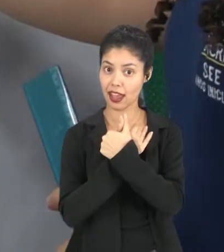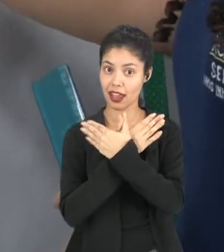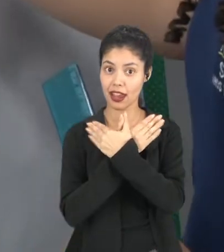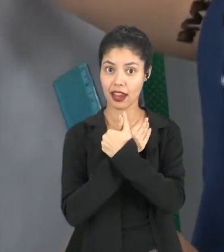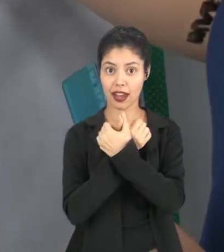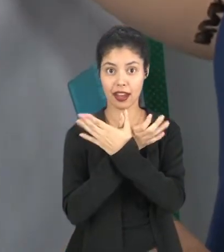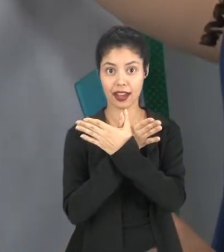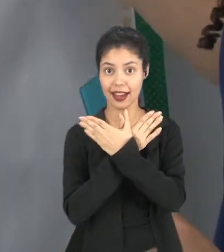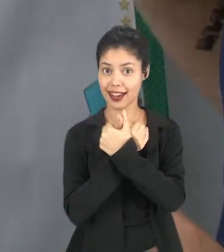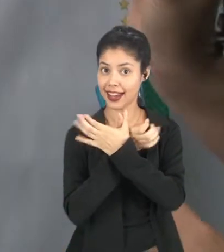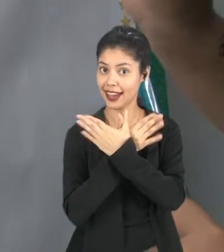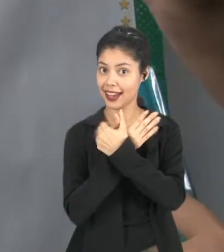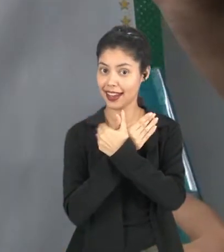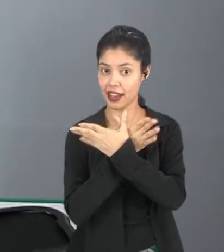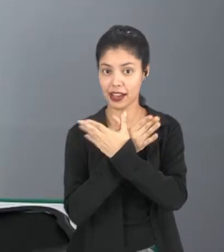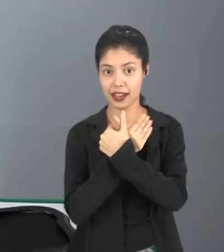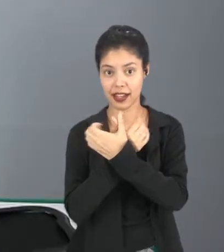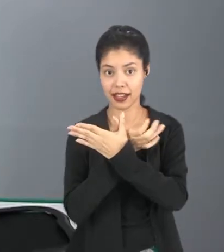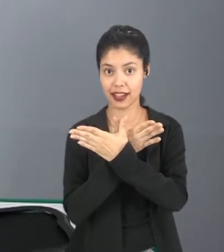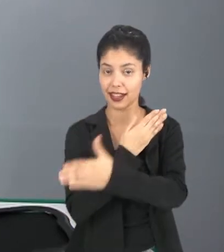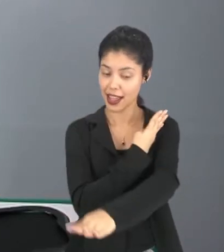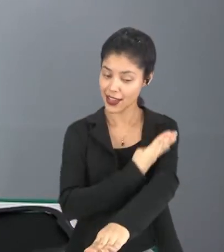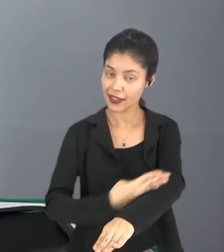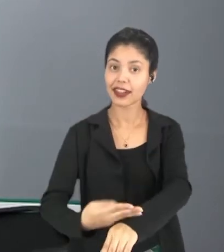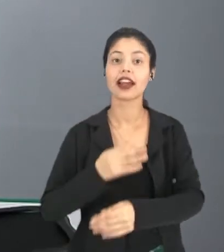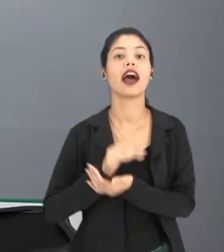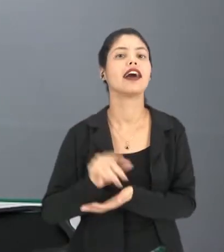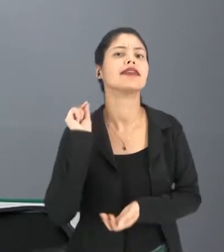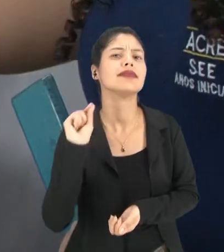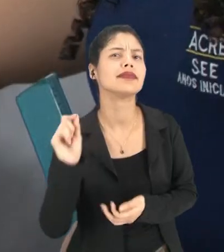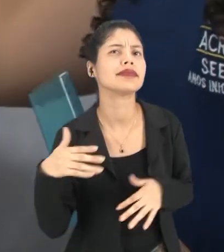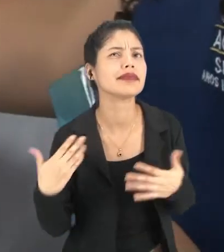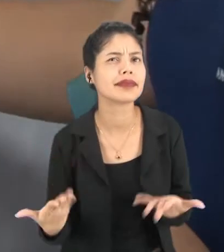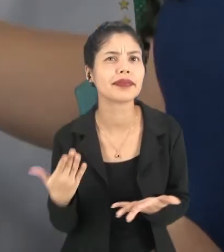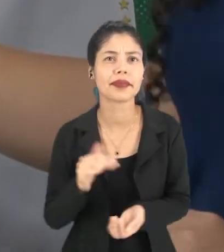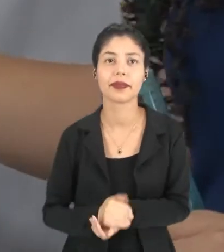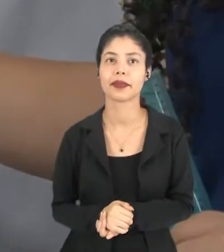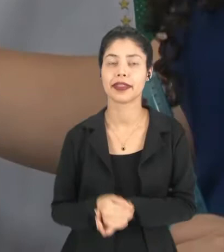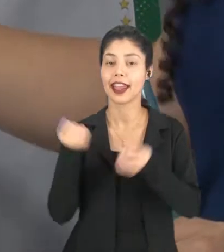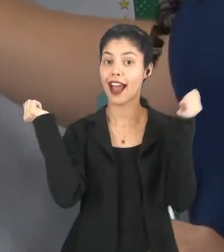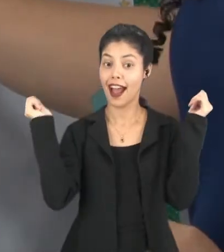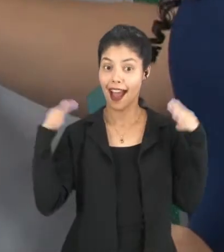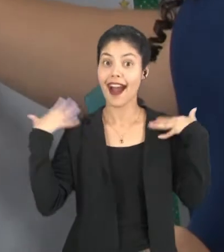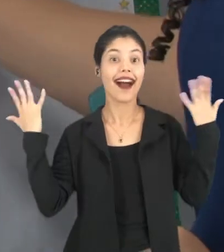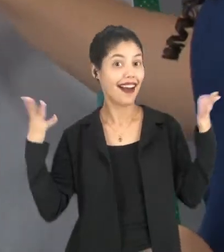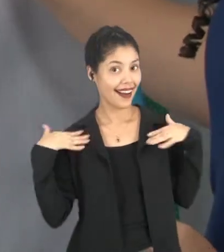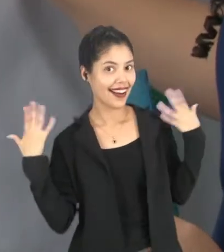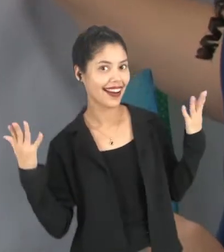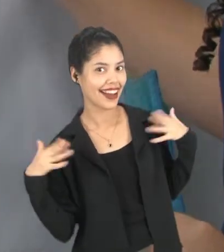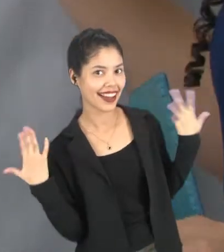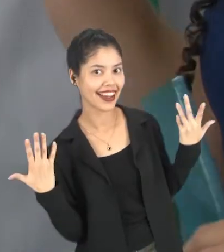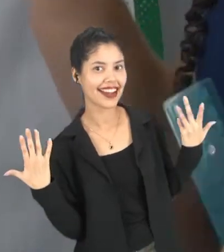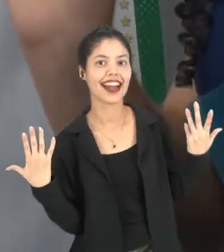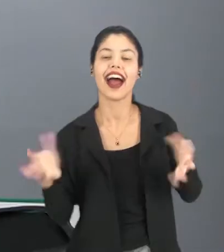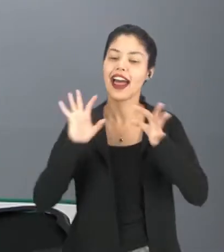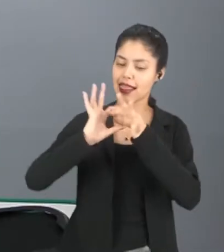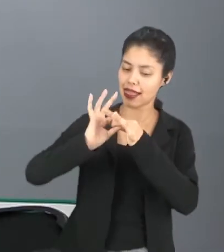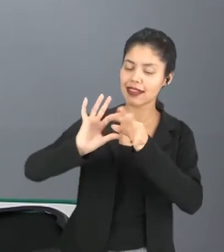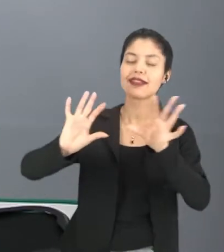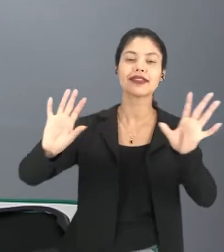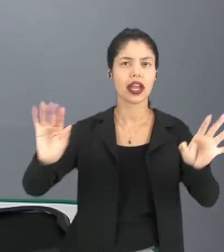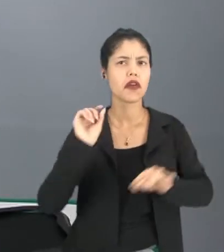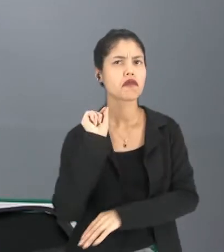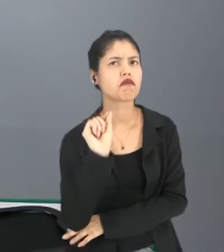borboletas brancas. Elas são o quê? Alegres e francas.